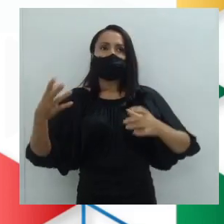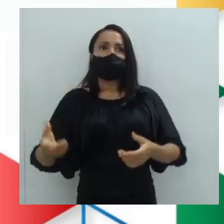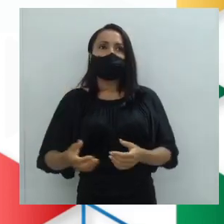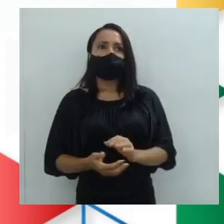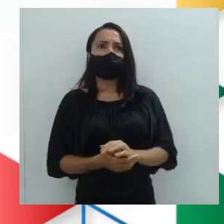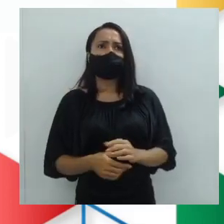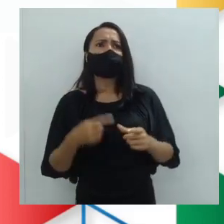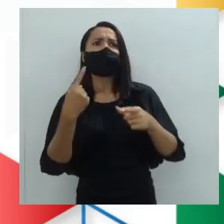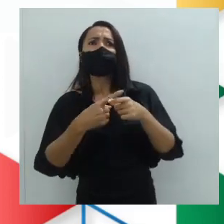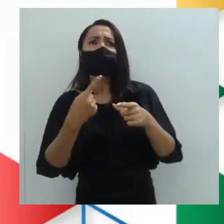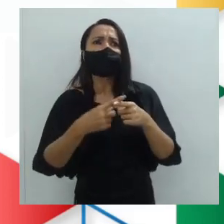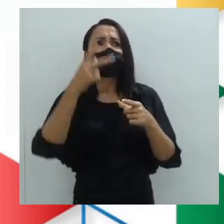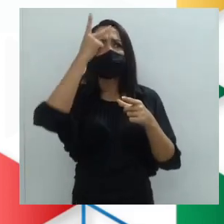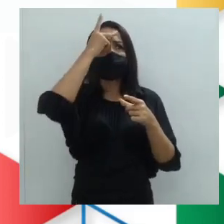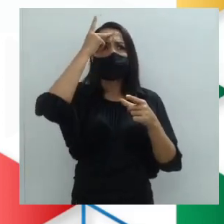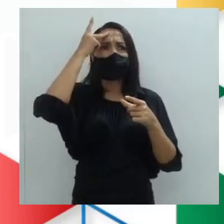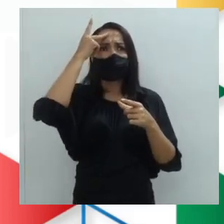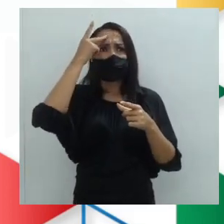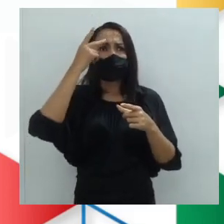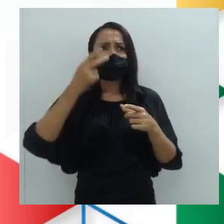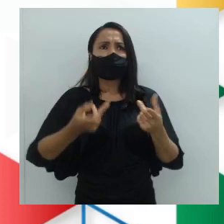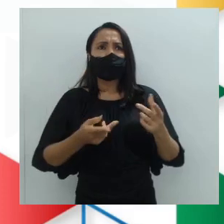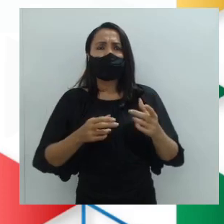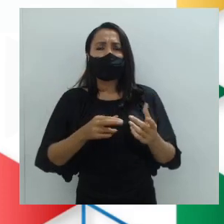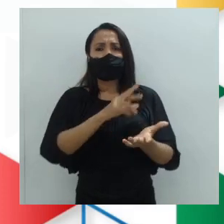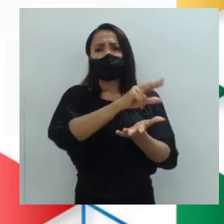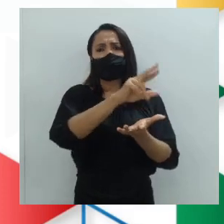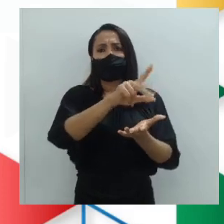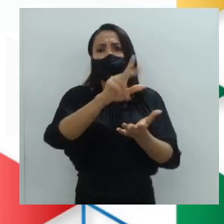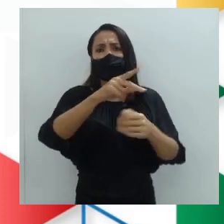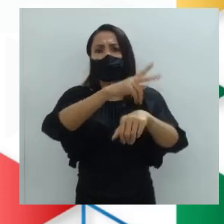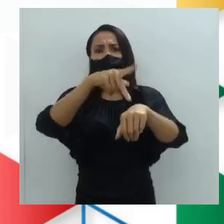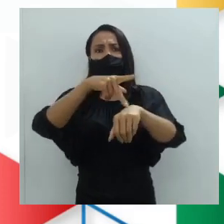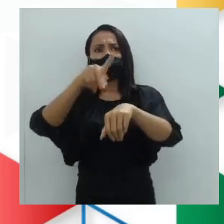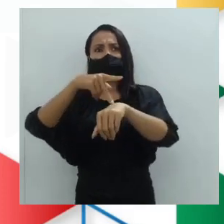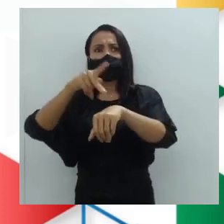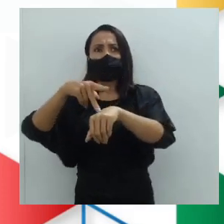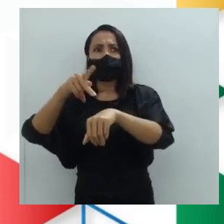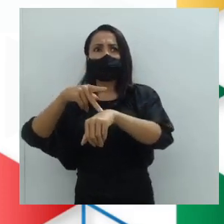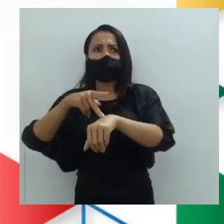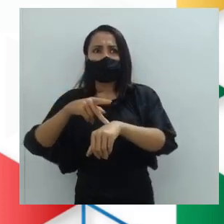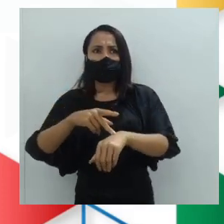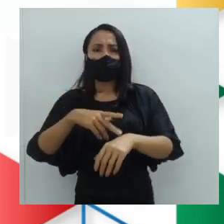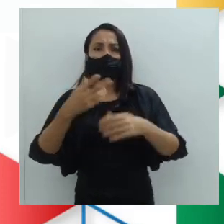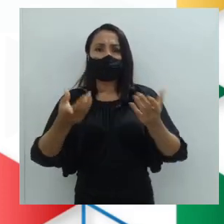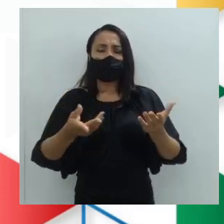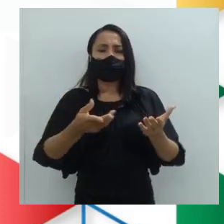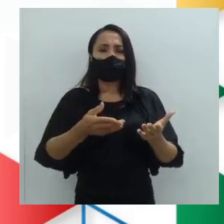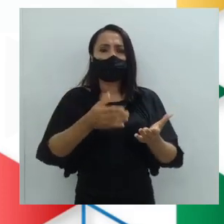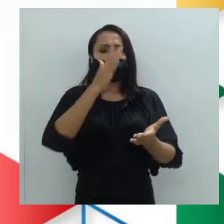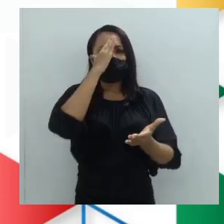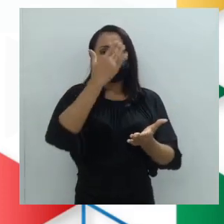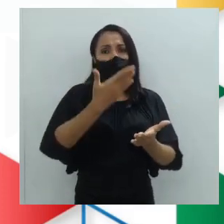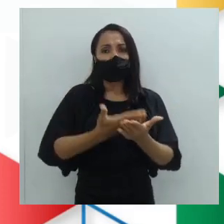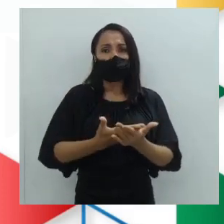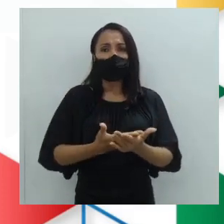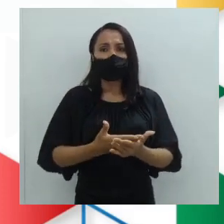diz. Por que as pessoas em diferentes países, com diferentes crenças, não podem